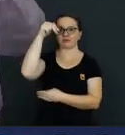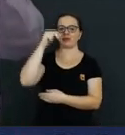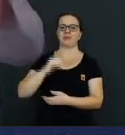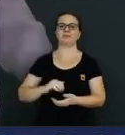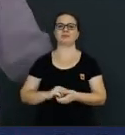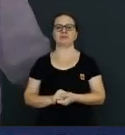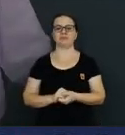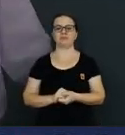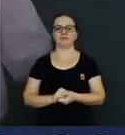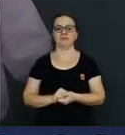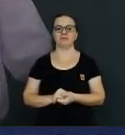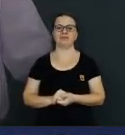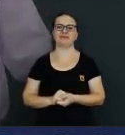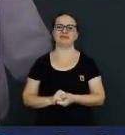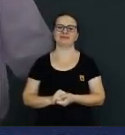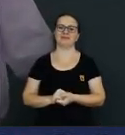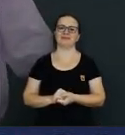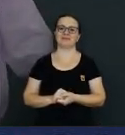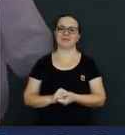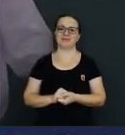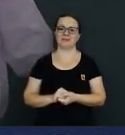mais macarronada, essas coisas.